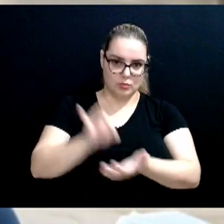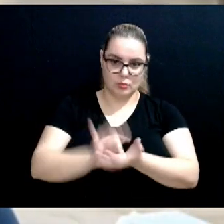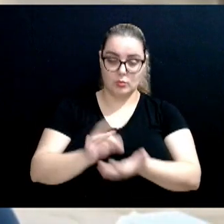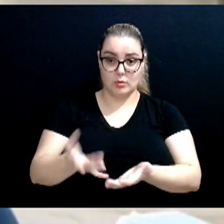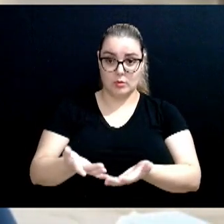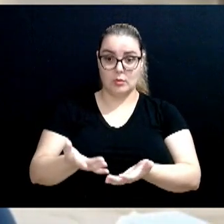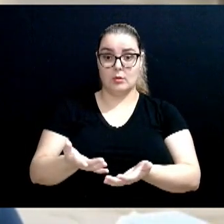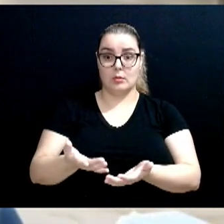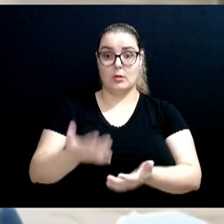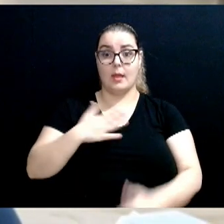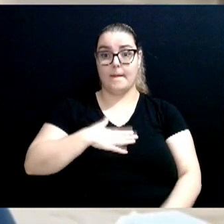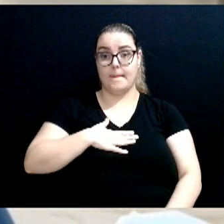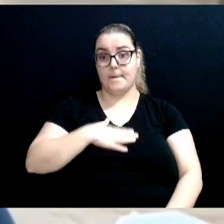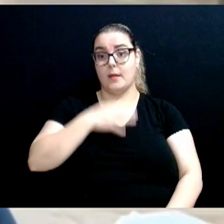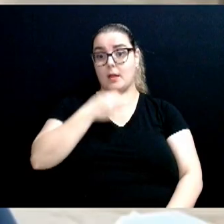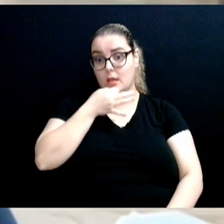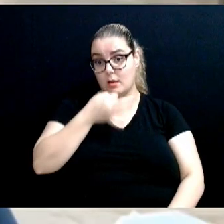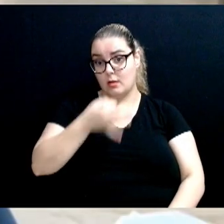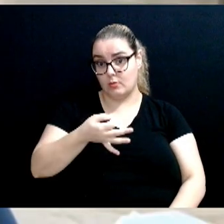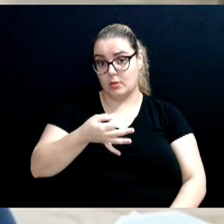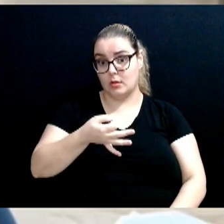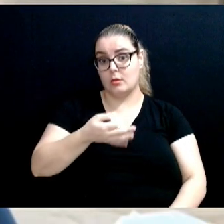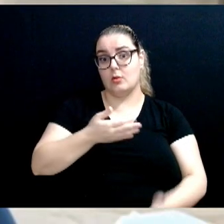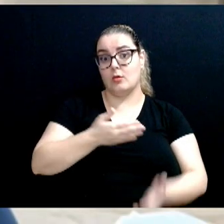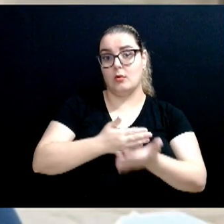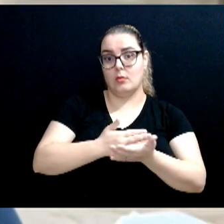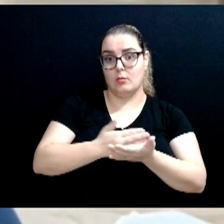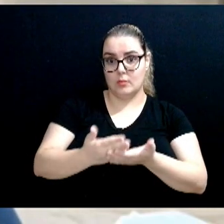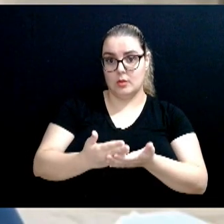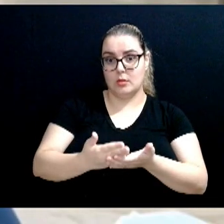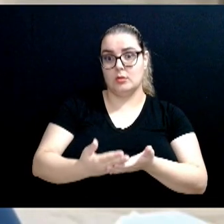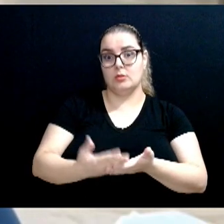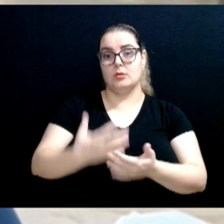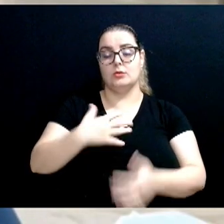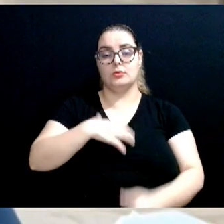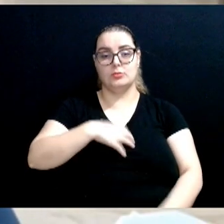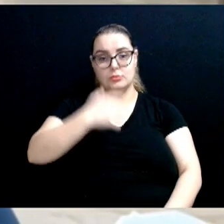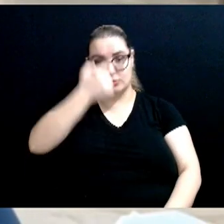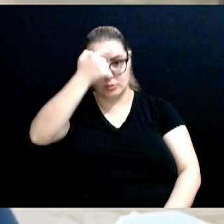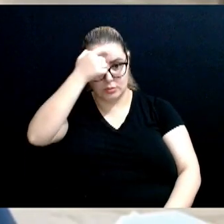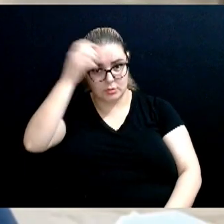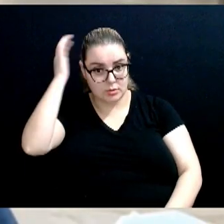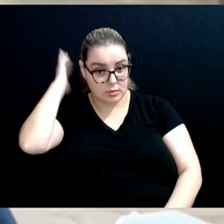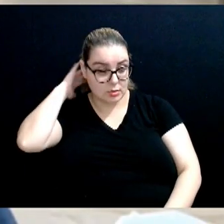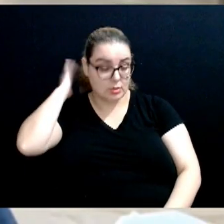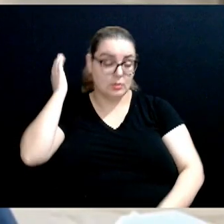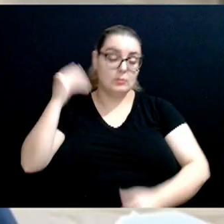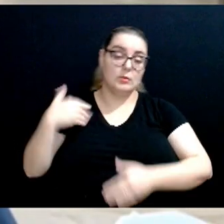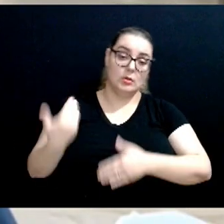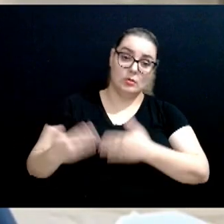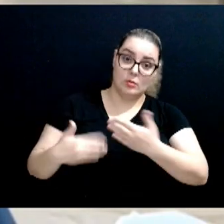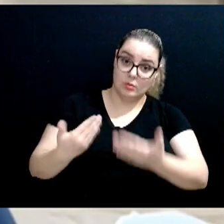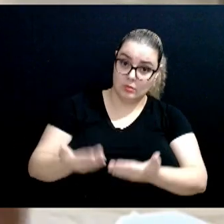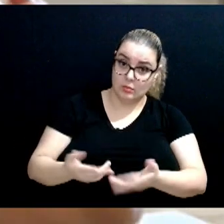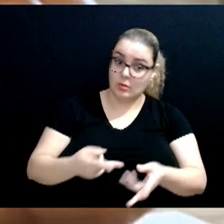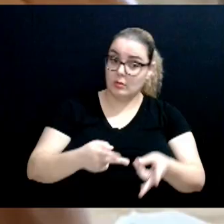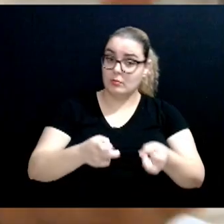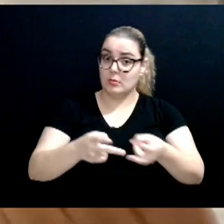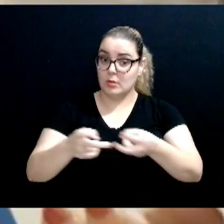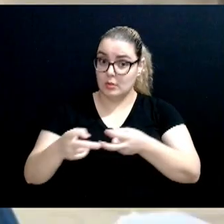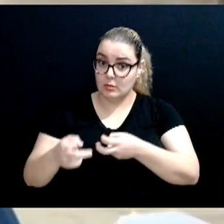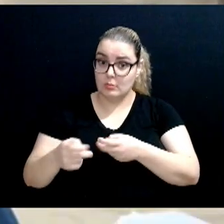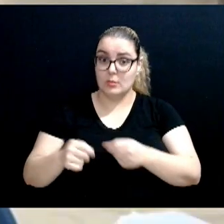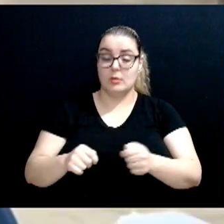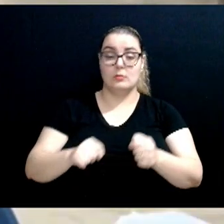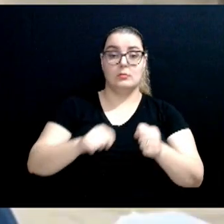hipótese é que provavelmente começou de uma forma inconsciente, mas que ao longo do tempo ela foi percebendo os ganhos, foi